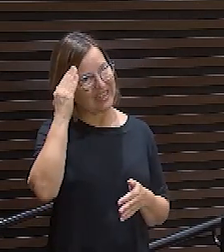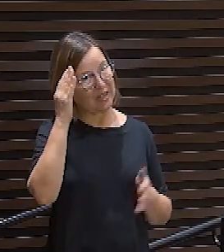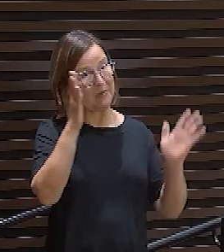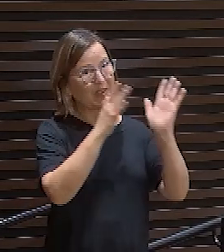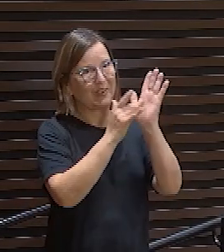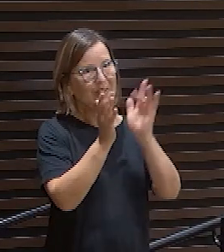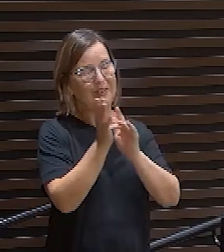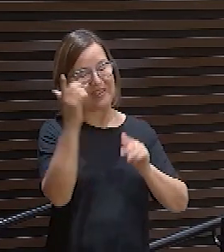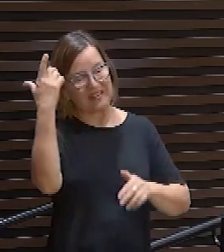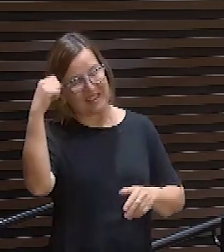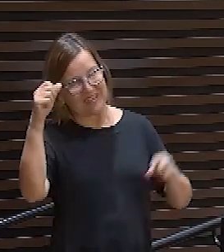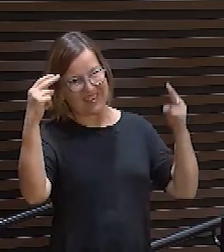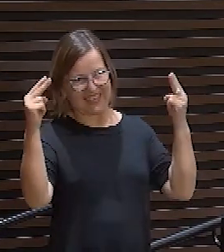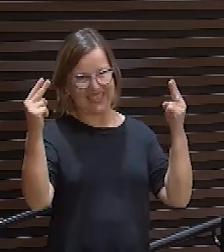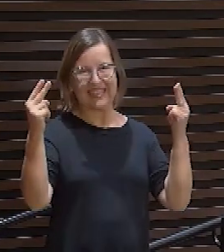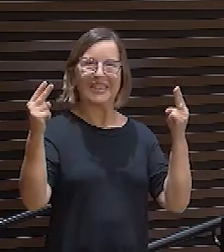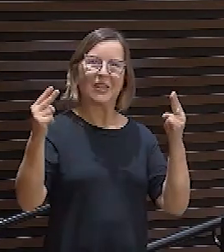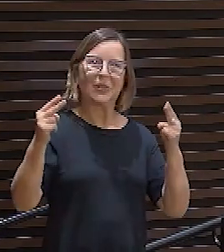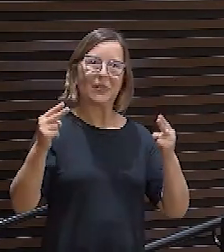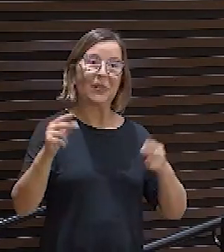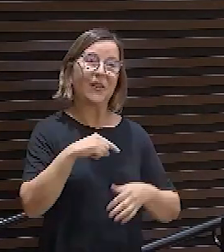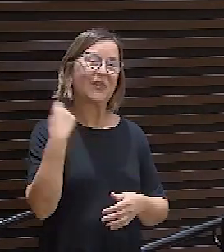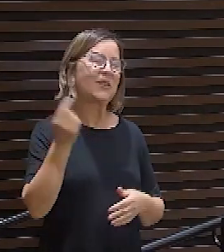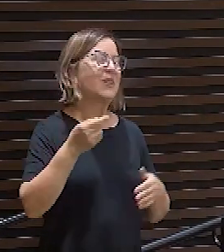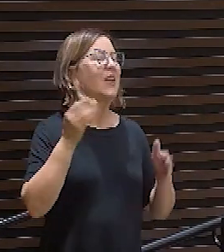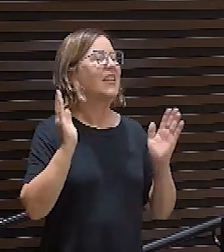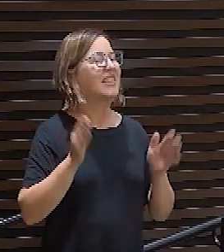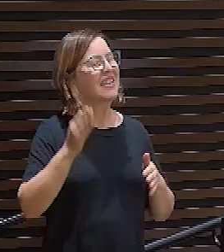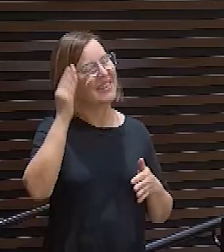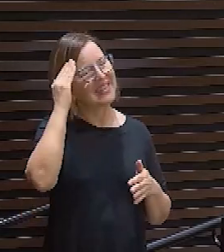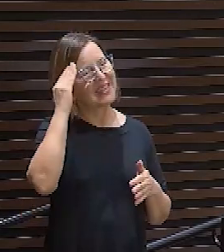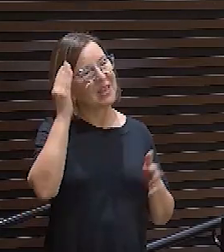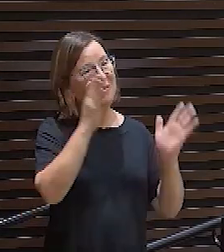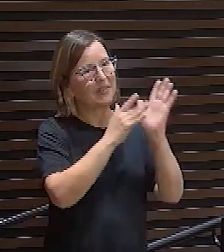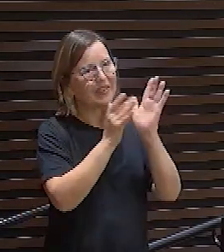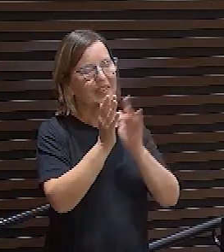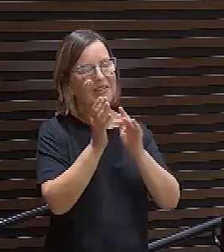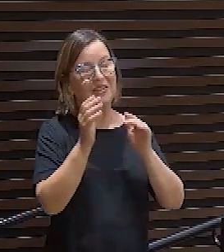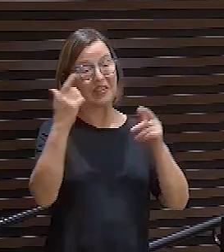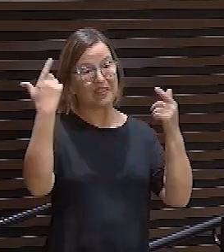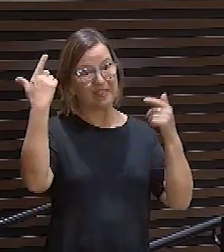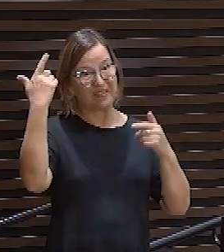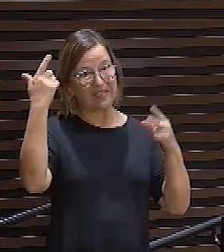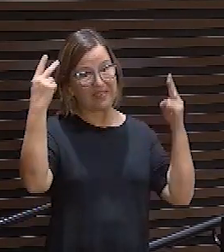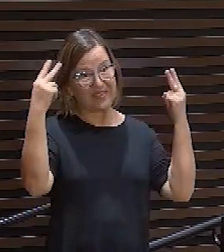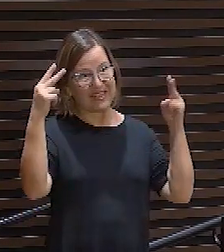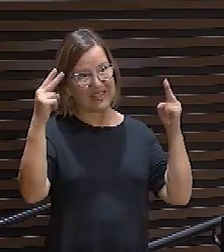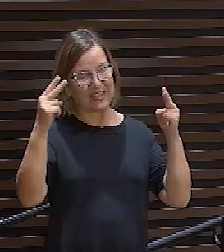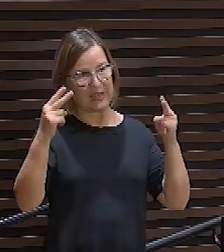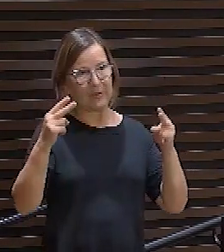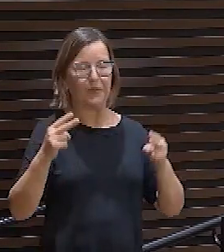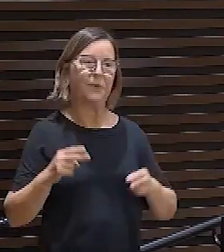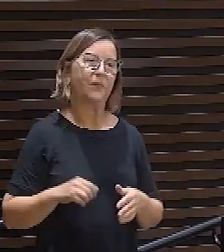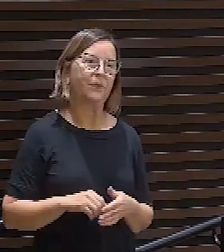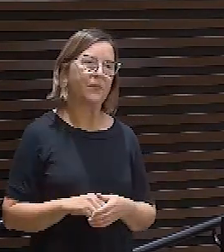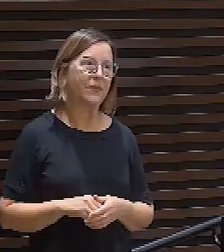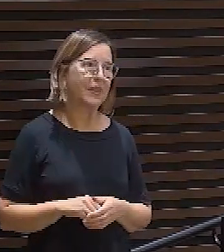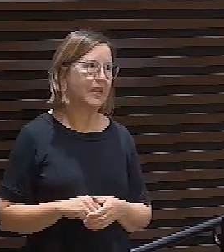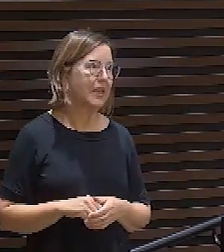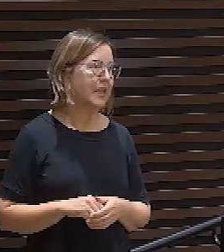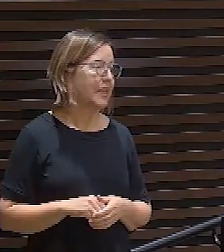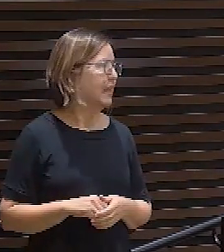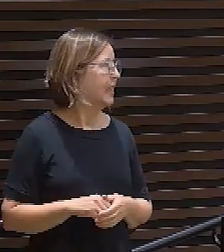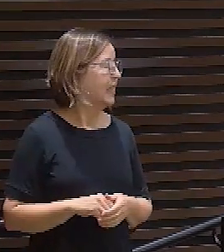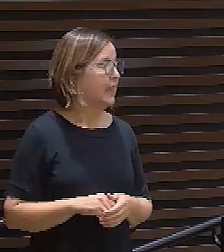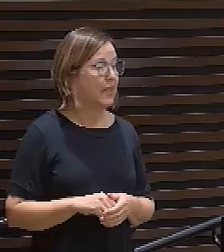está esperando a vitória dele, a gente já sabe que ele venceu, a gente só está esperando a manifestação. E essa criação sentada na ponta do banco, assim